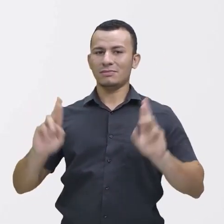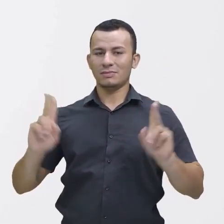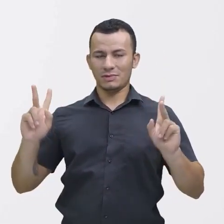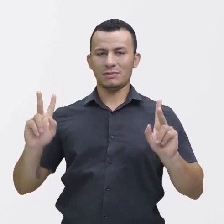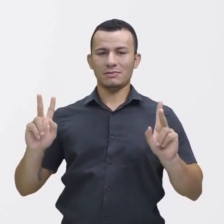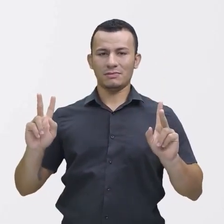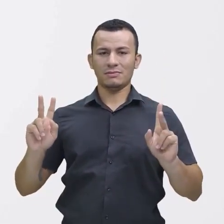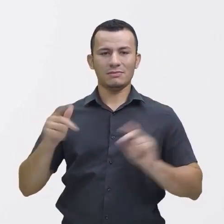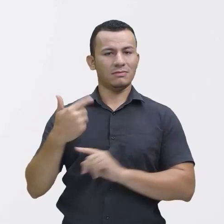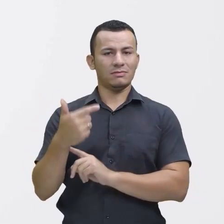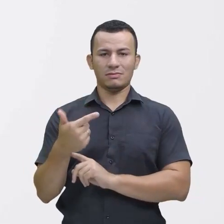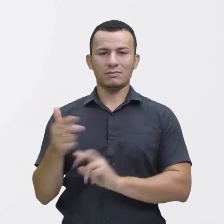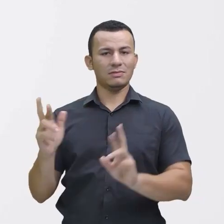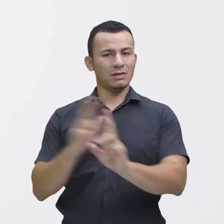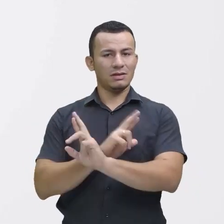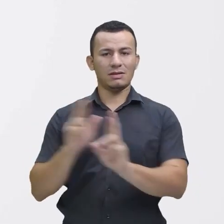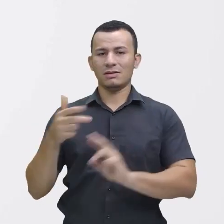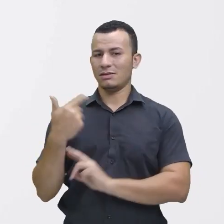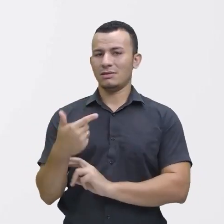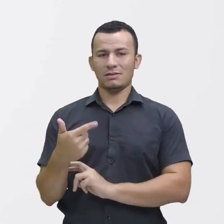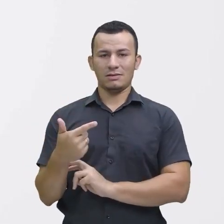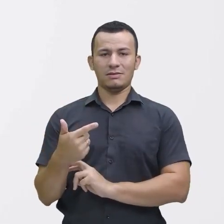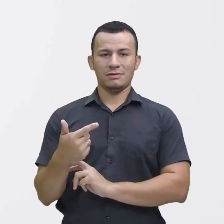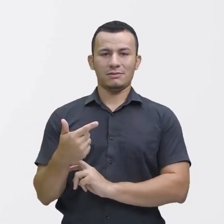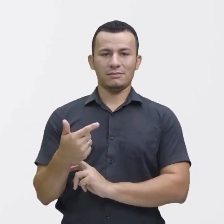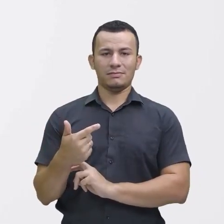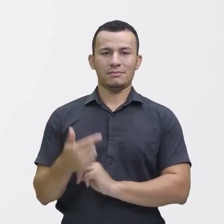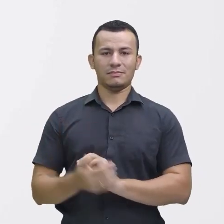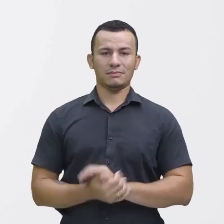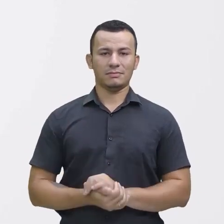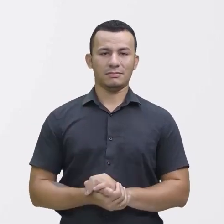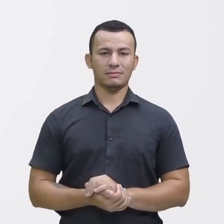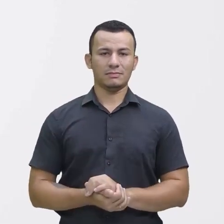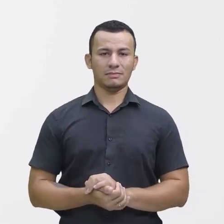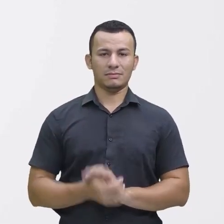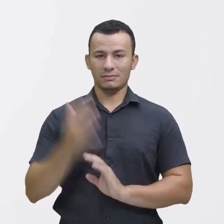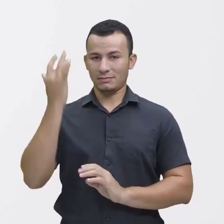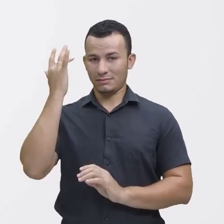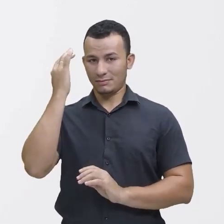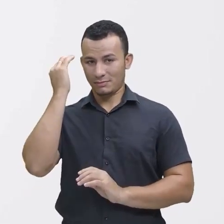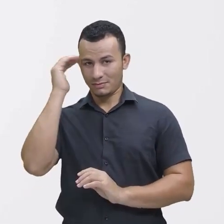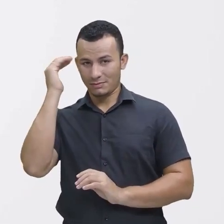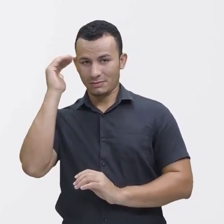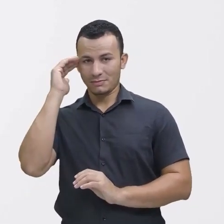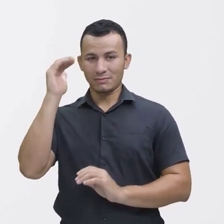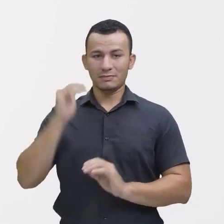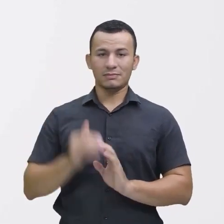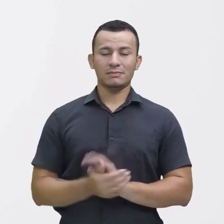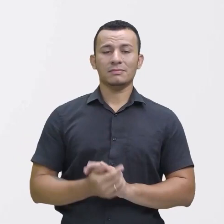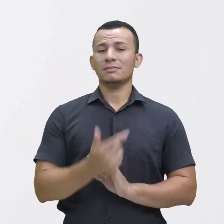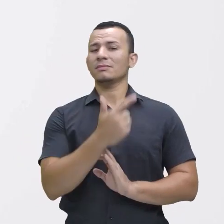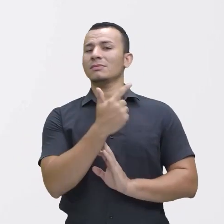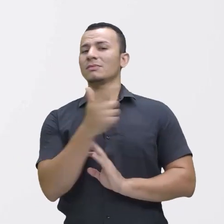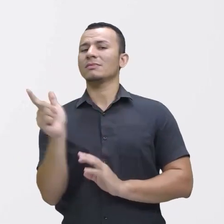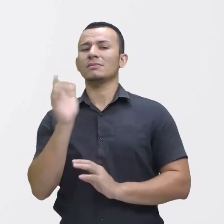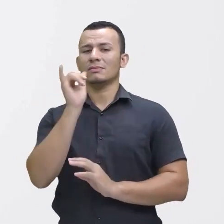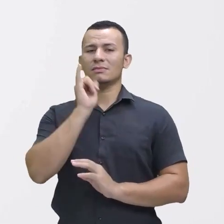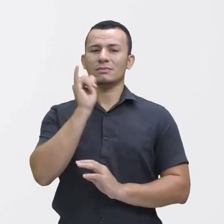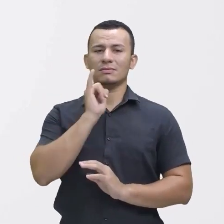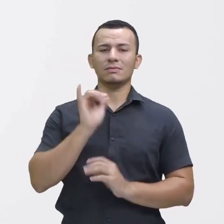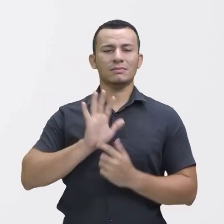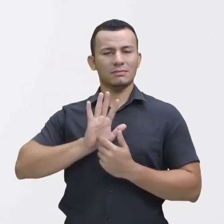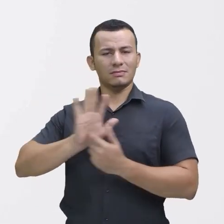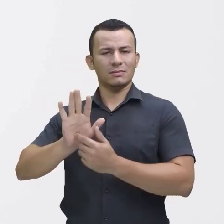relações. Sentença sem relação de igualdade. Tá entendido? Vamos para o nosso próximo exemplo para a gente